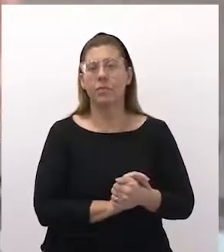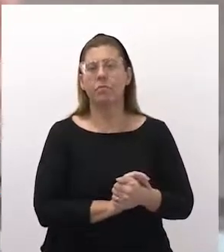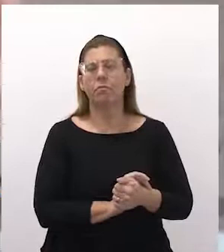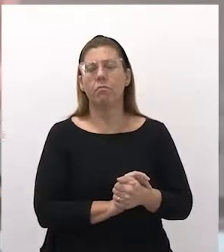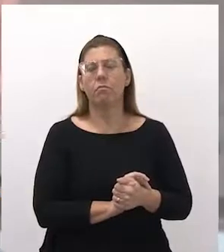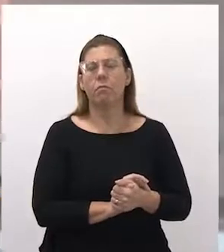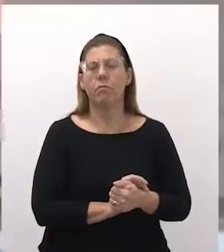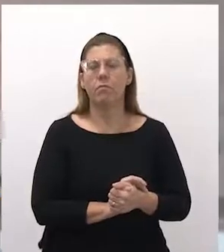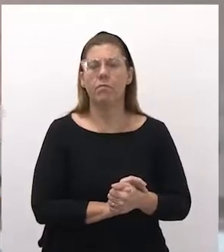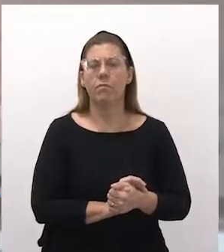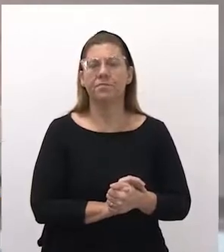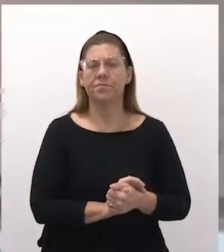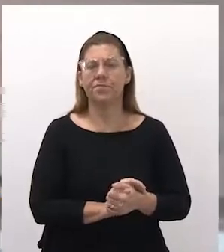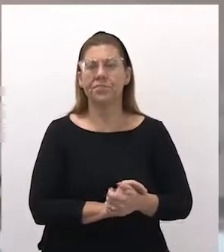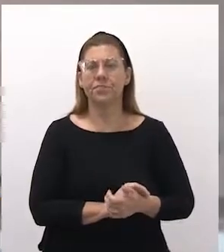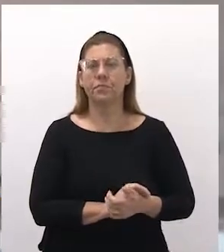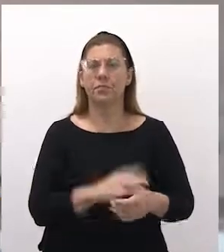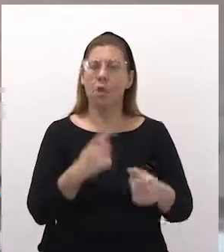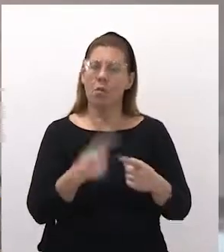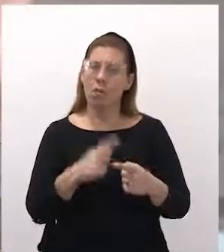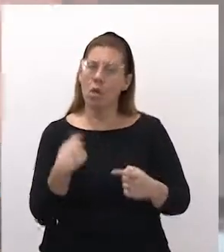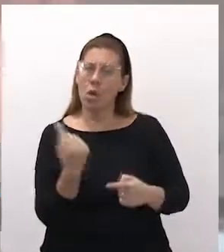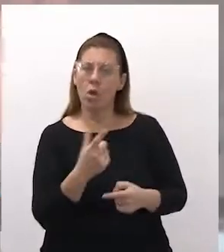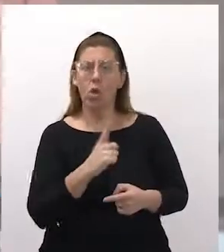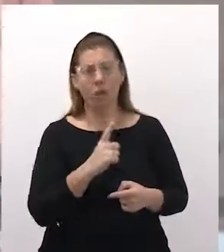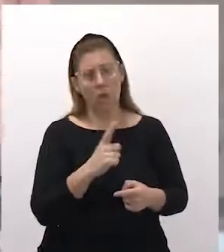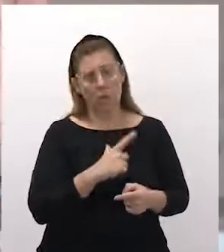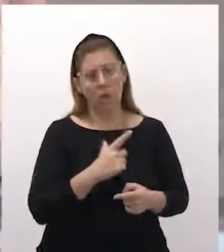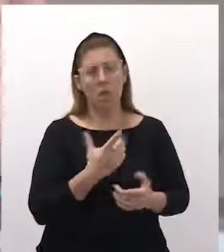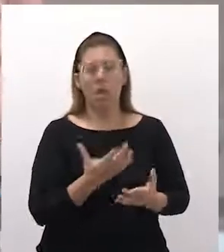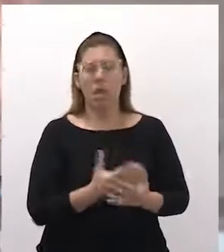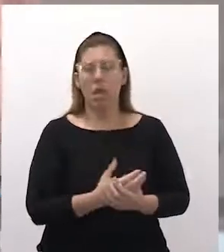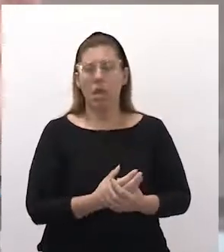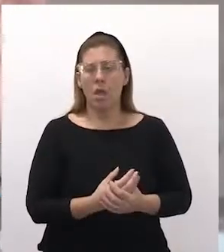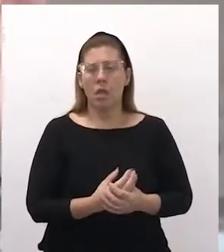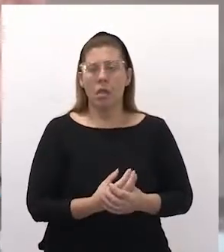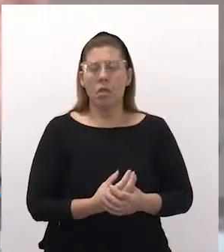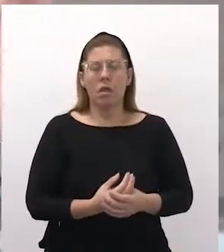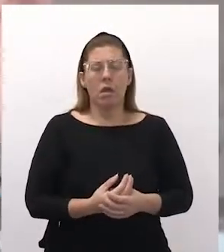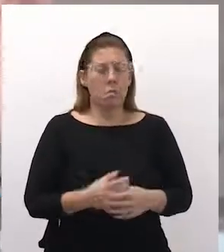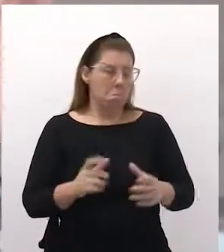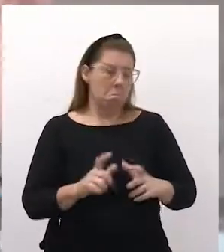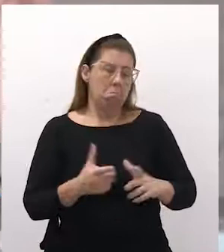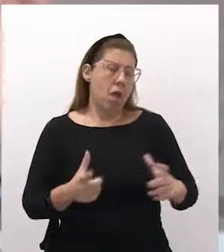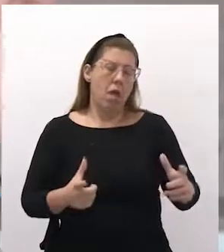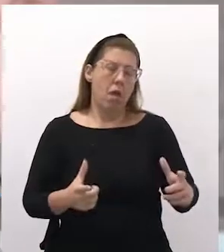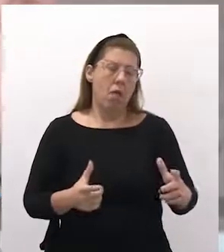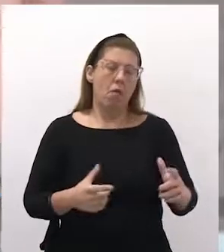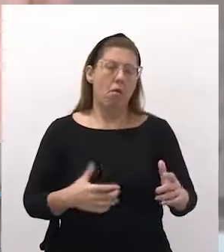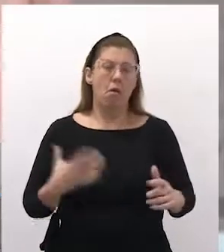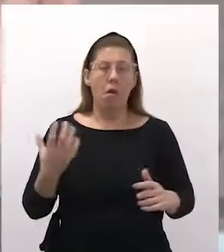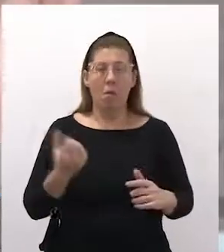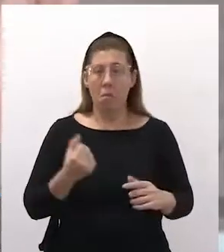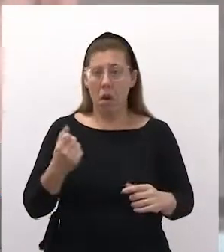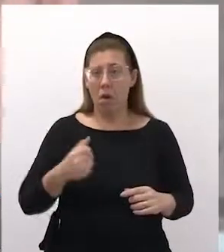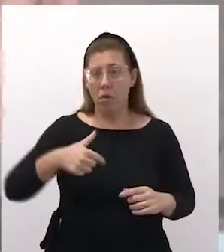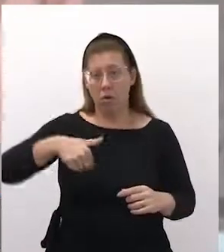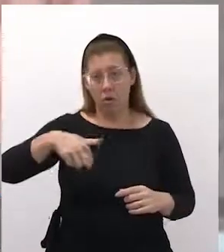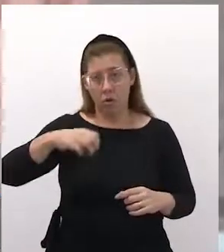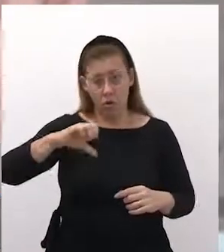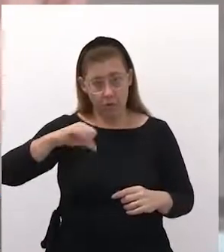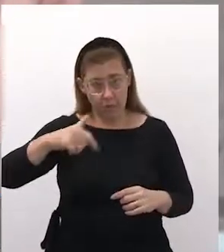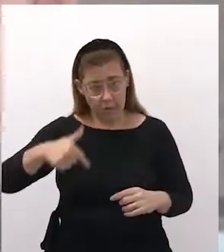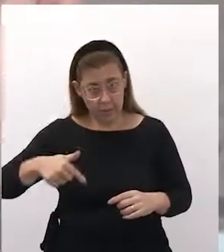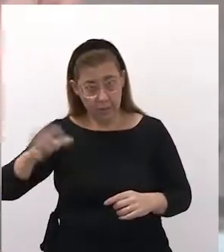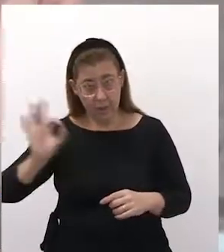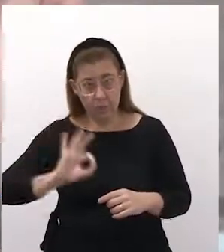construção social também, porque a gente tem um judiciário, na maioria das vezes, branco. Aqui no Rio Grande do Sul são 97% de juízes